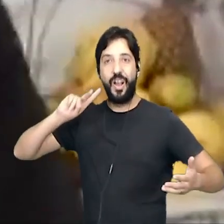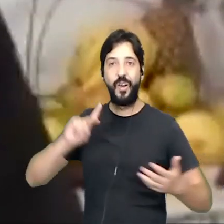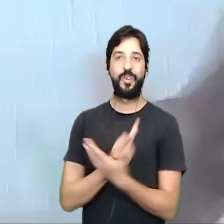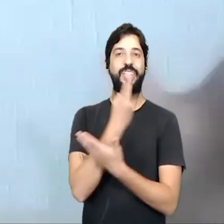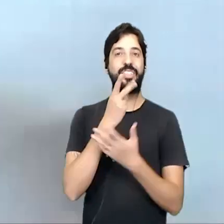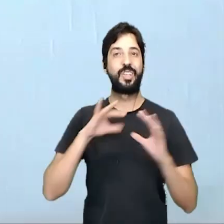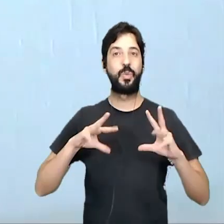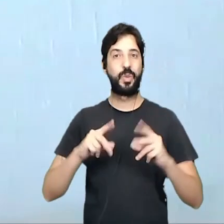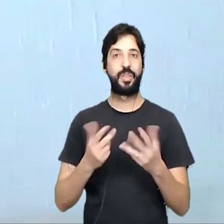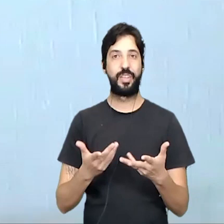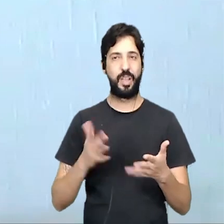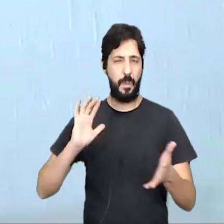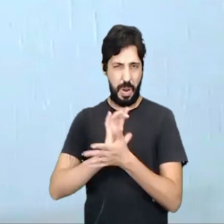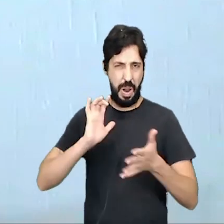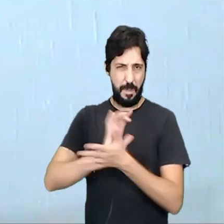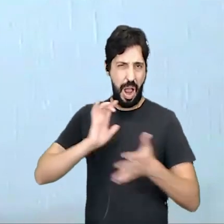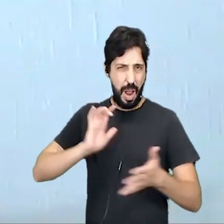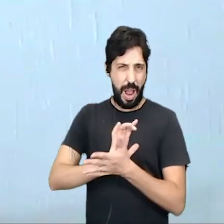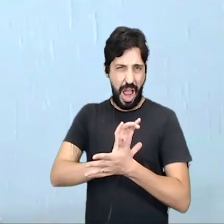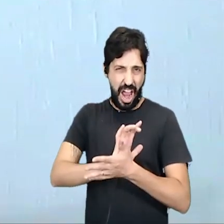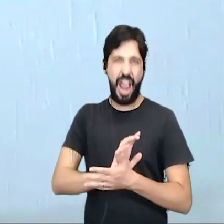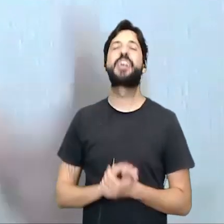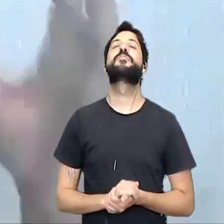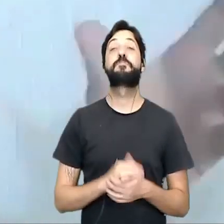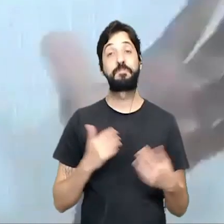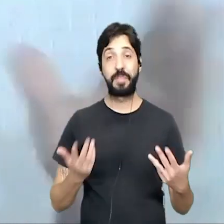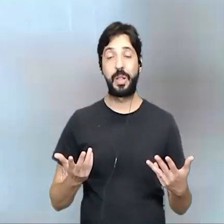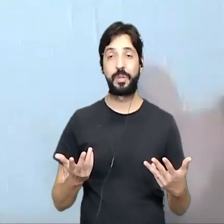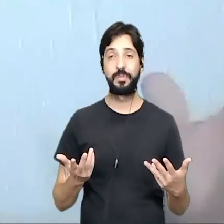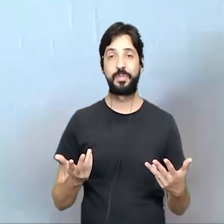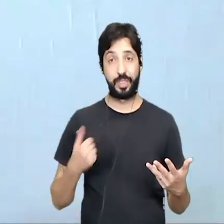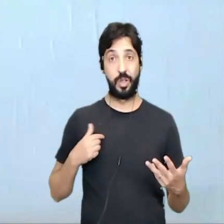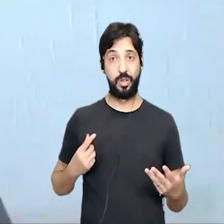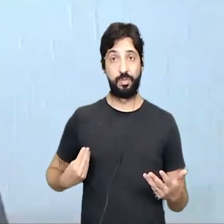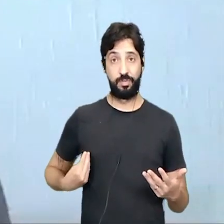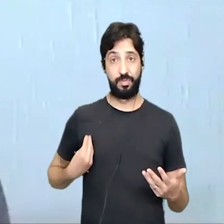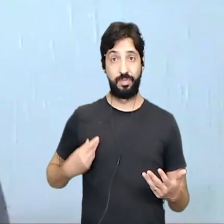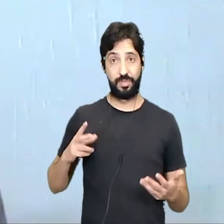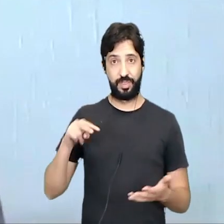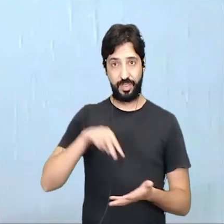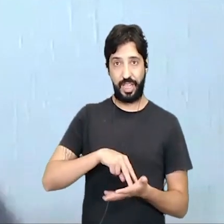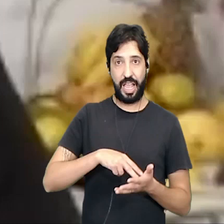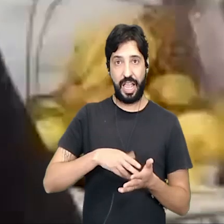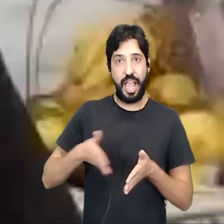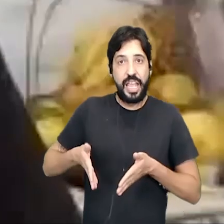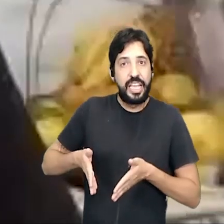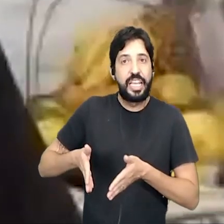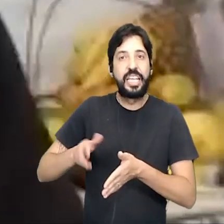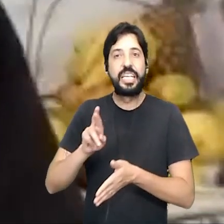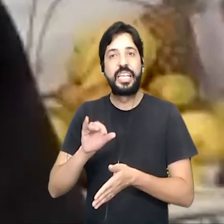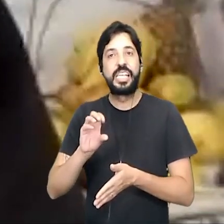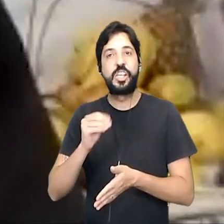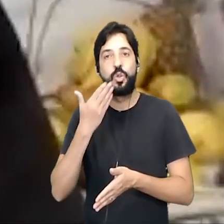Quando essa coisa toda acontecer. Eu vou buzinar. Pá! Então, eu estou aqui, à